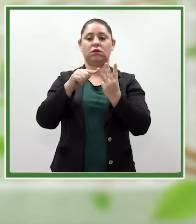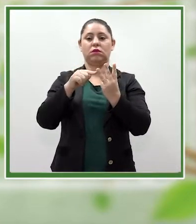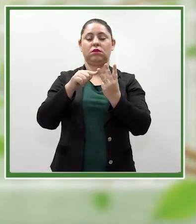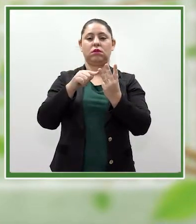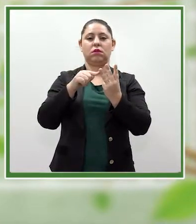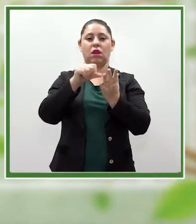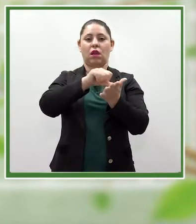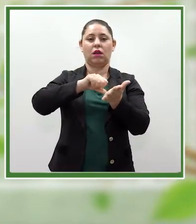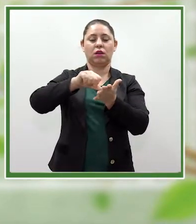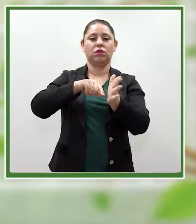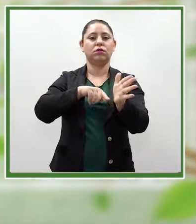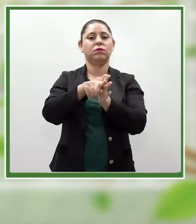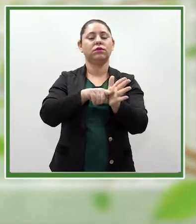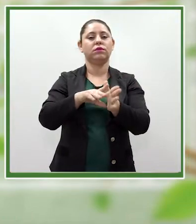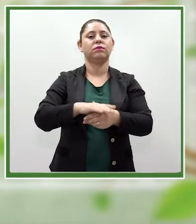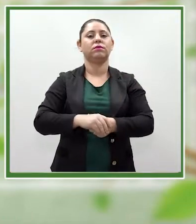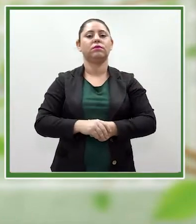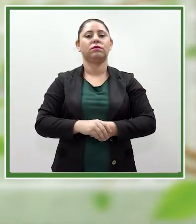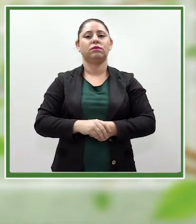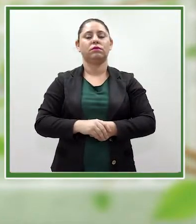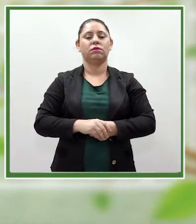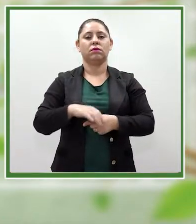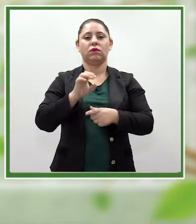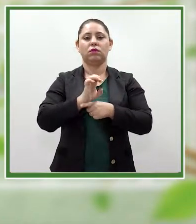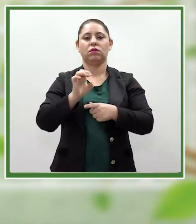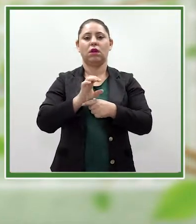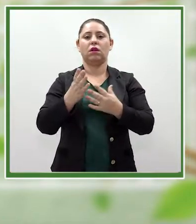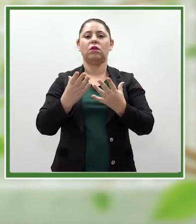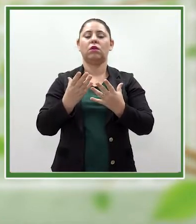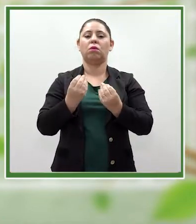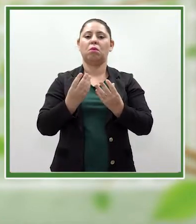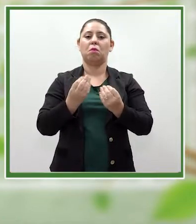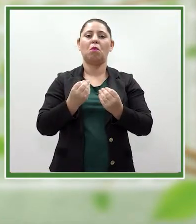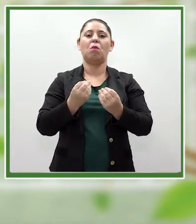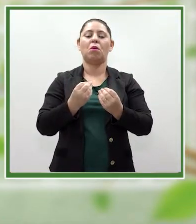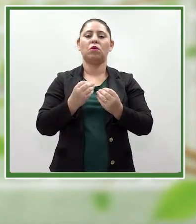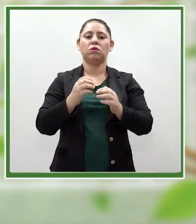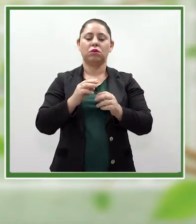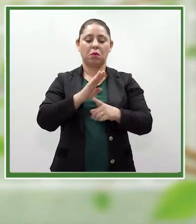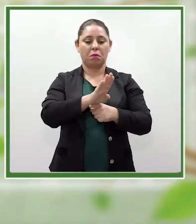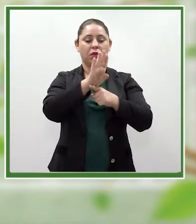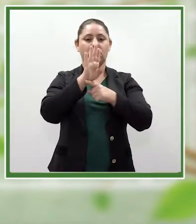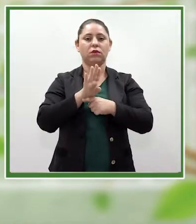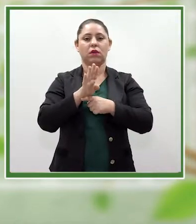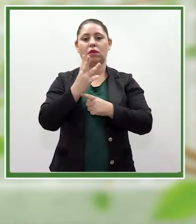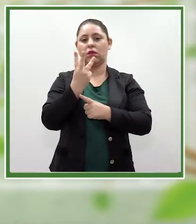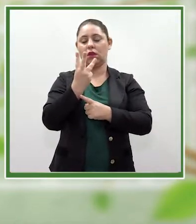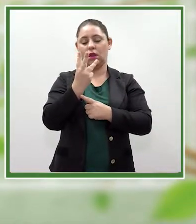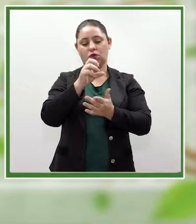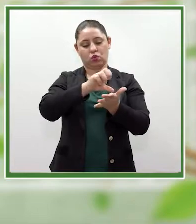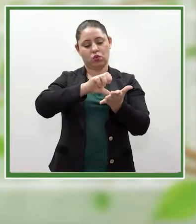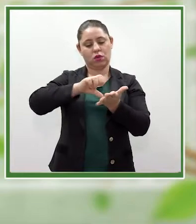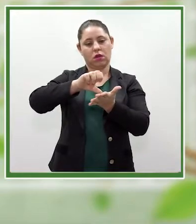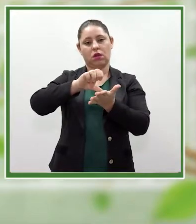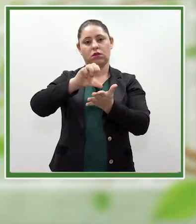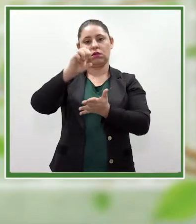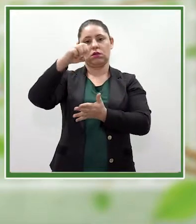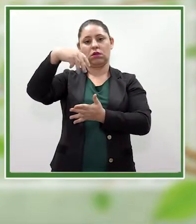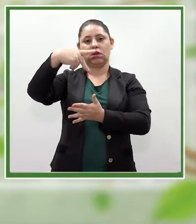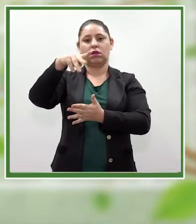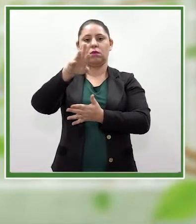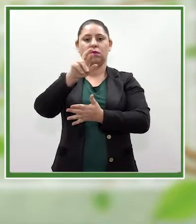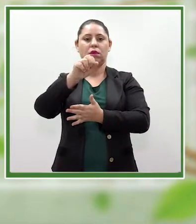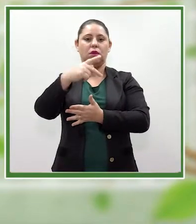no desenvolvimento dessas três redes de pesquisa, né? Então, é um estado realmente privilegiado por ter